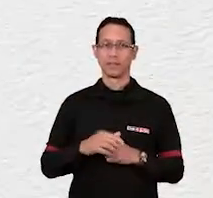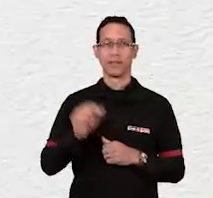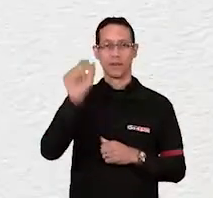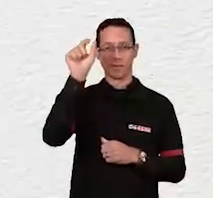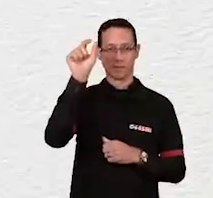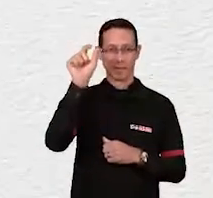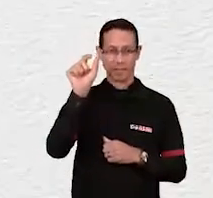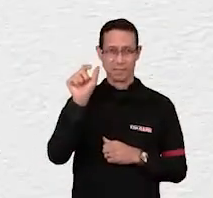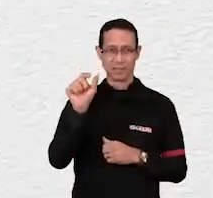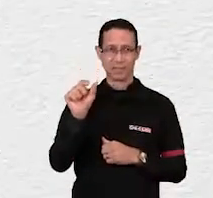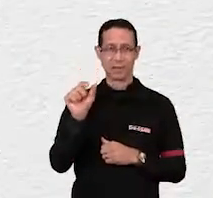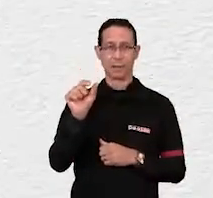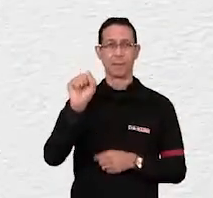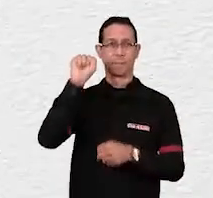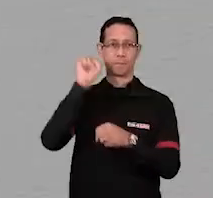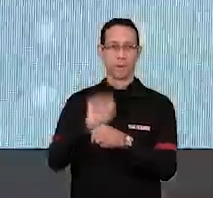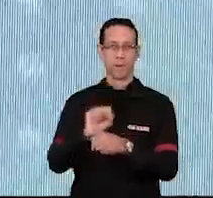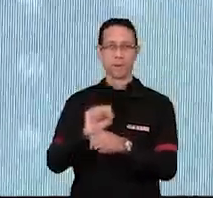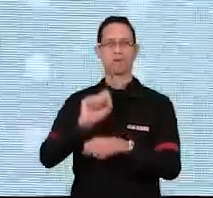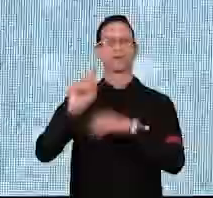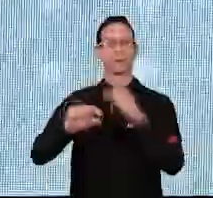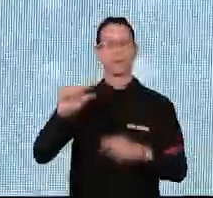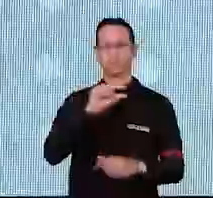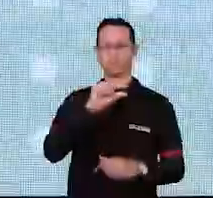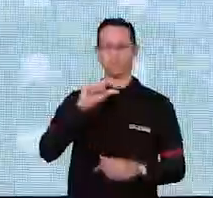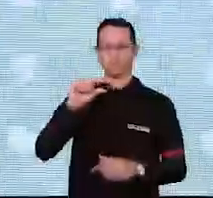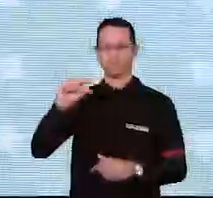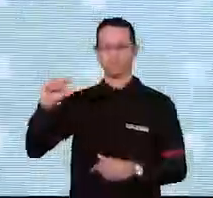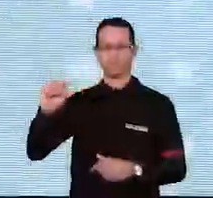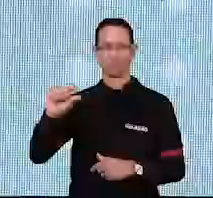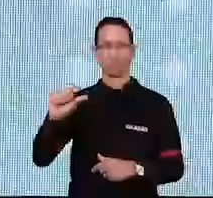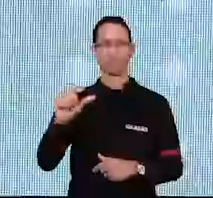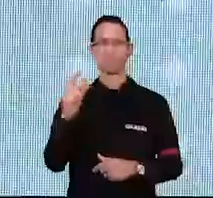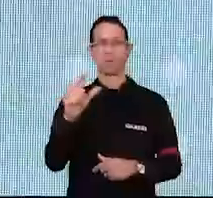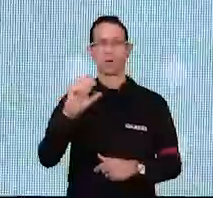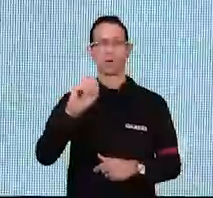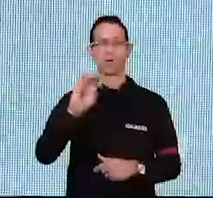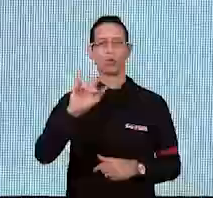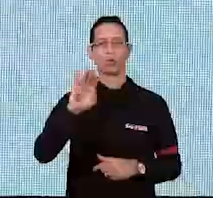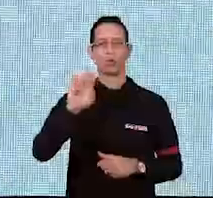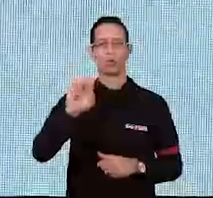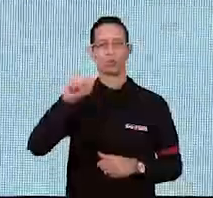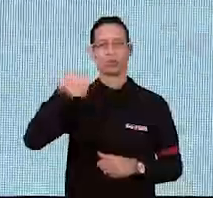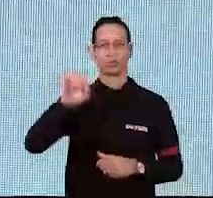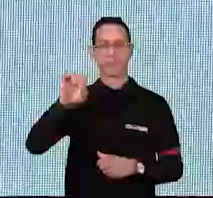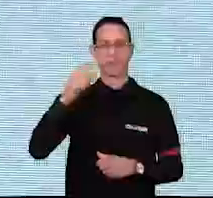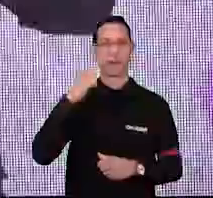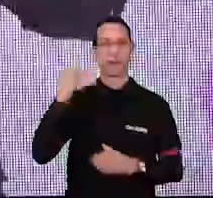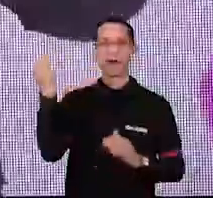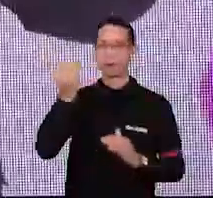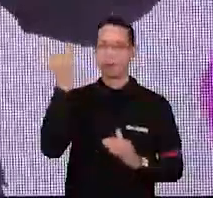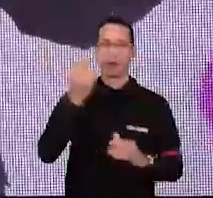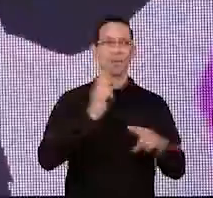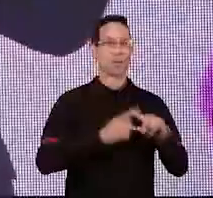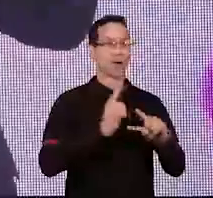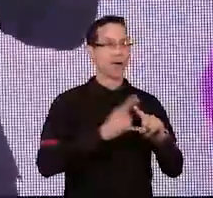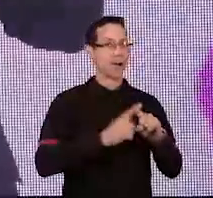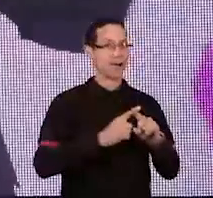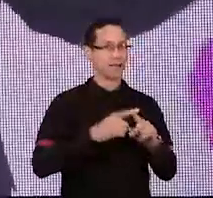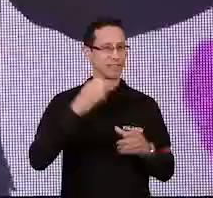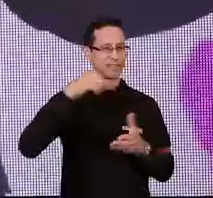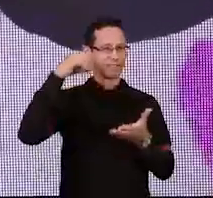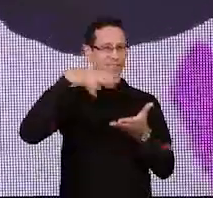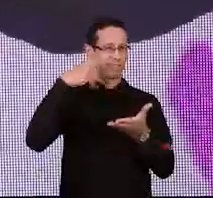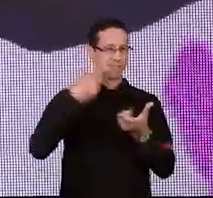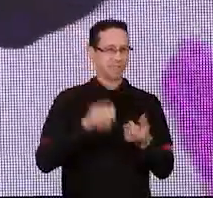vertical, e depois vem o horizontal sem otite média. Então, isso que é importante. Você optou por esse procedimento porque no exame de tomografia você